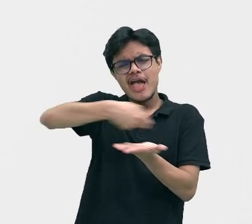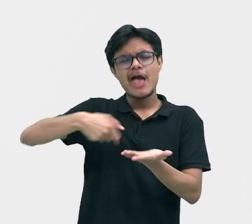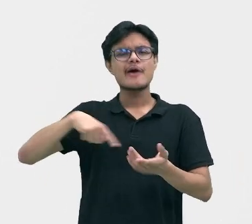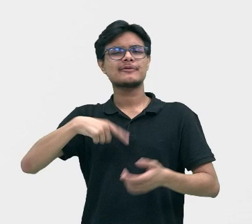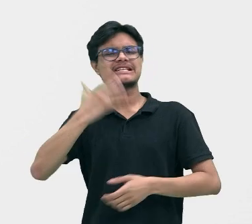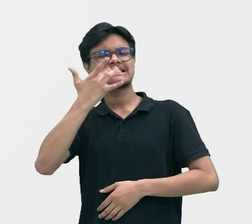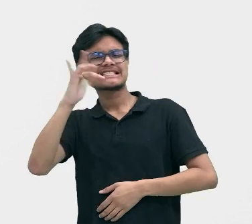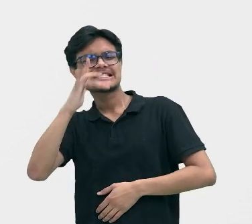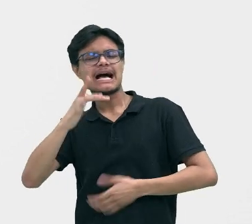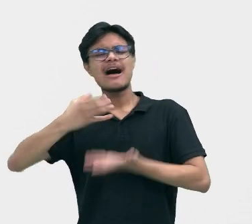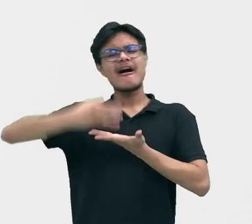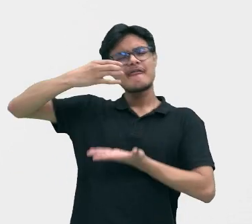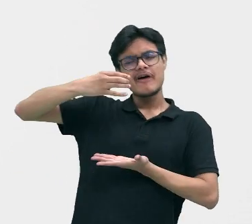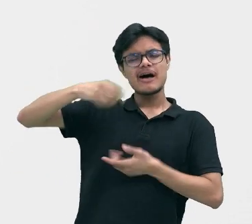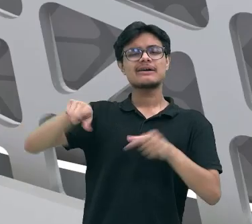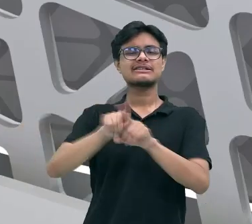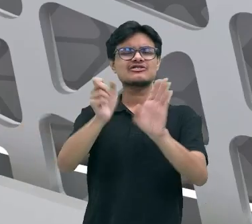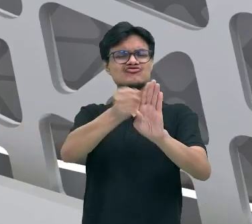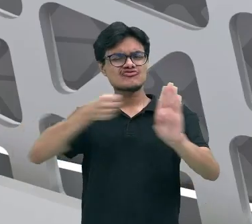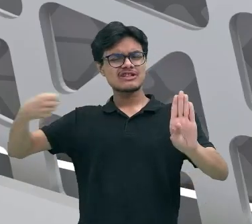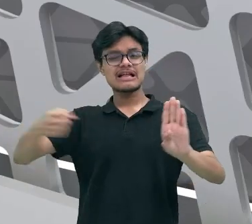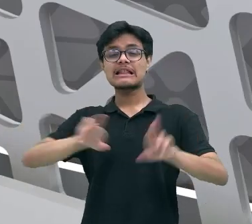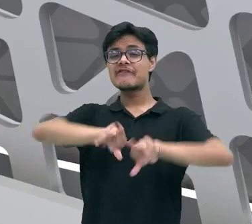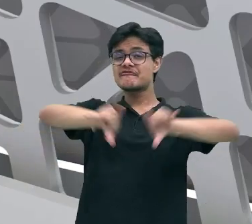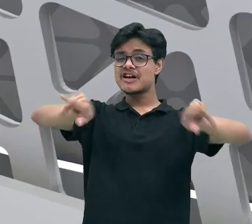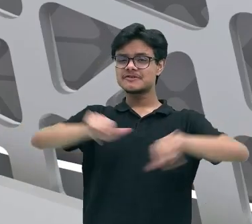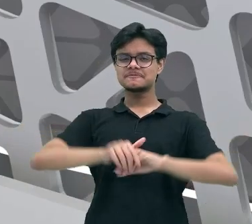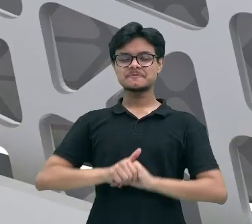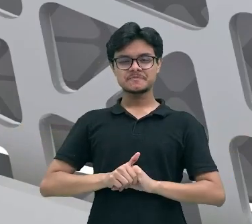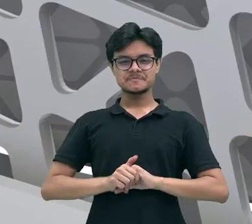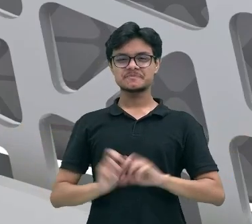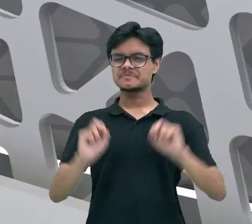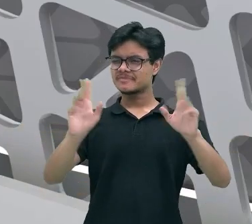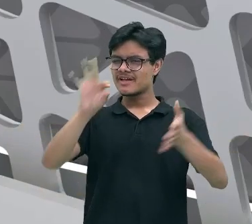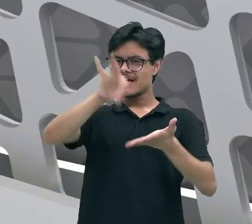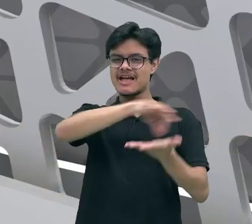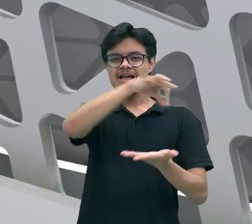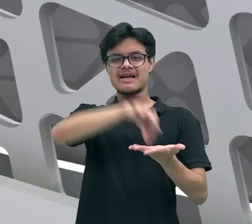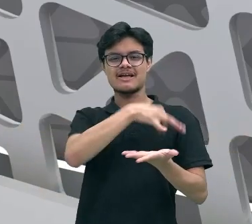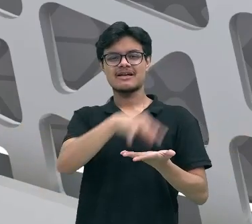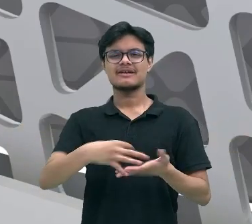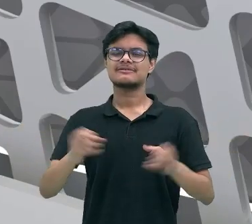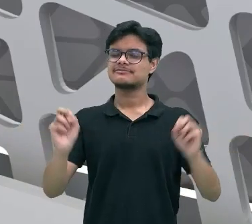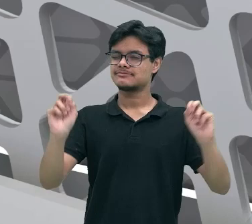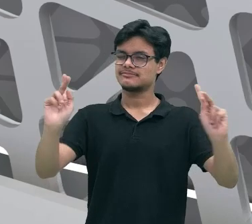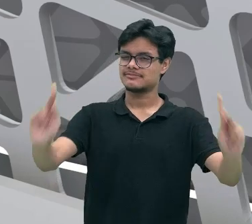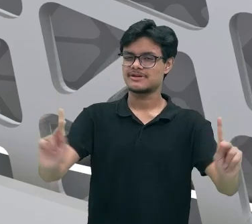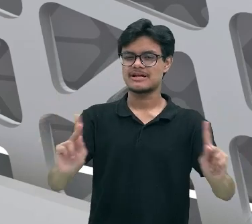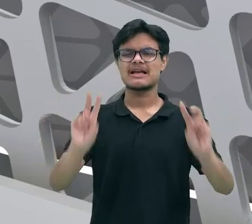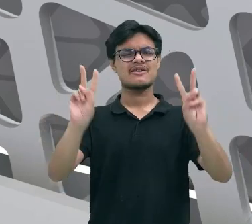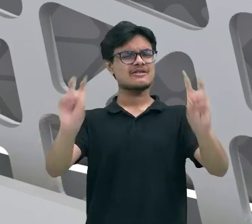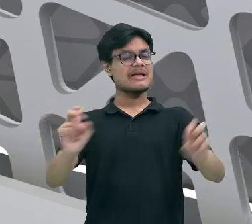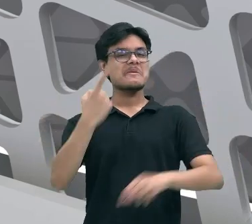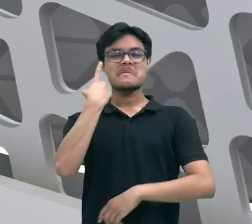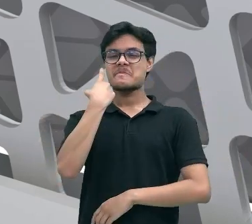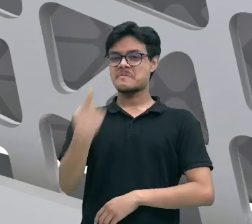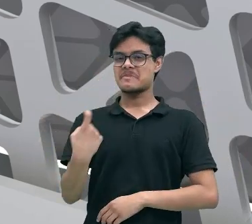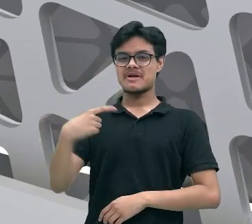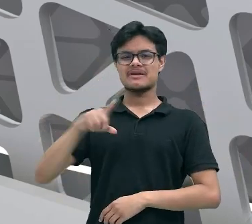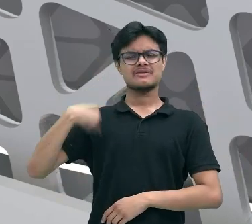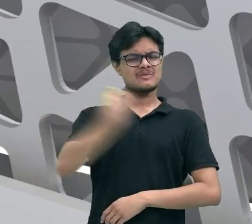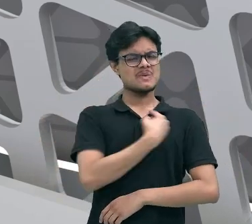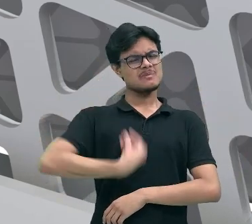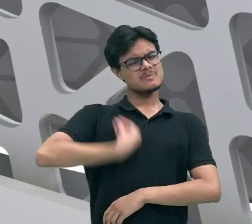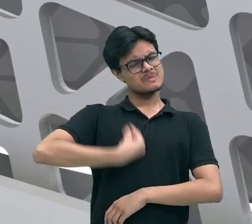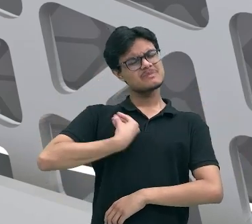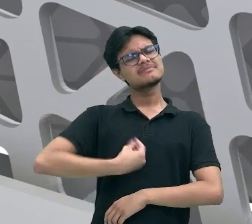térmica, geladeira, entre outros. Então, já pegue seu caderno, vá anotando, é um assunto super interessante que está no nosso